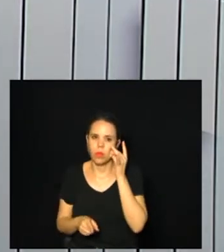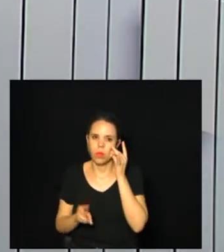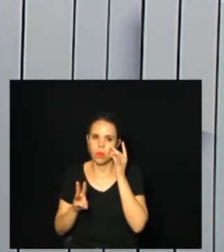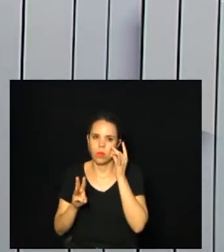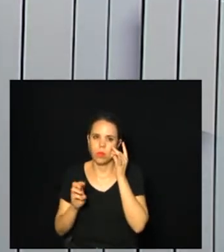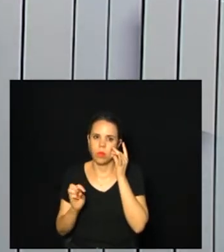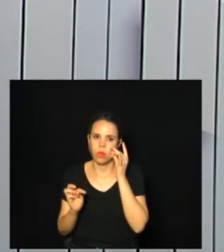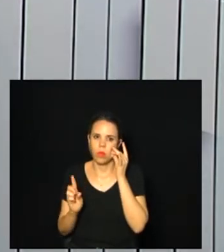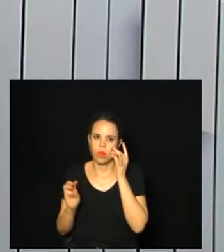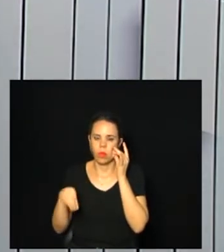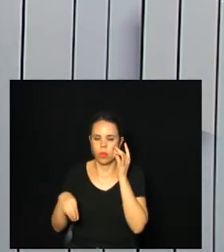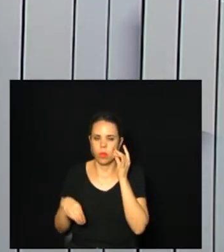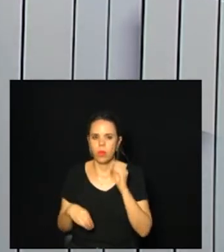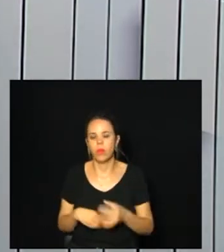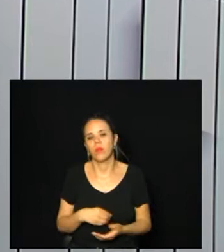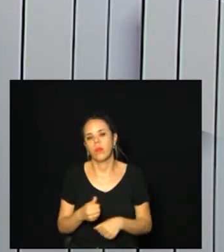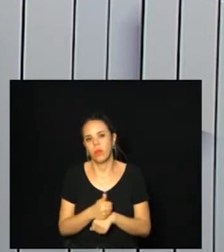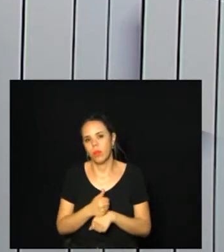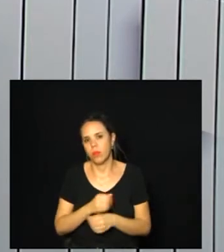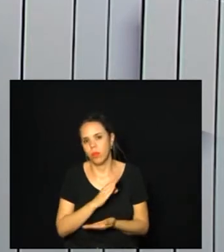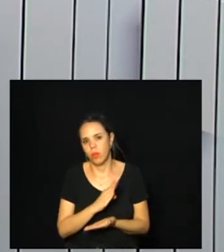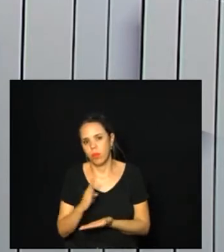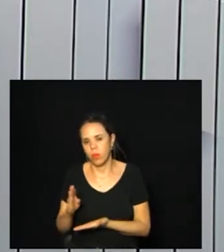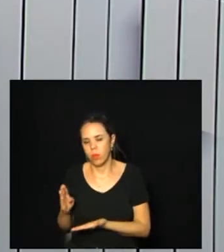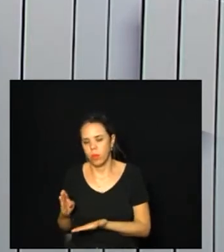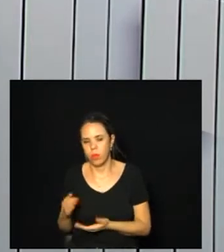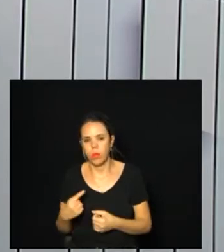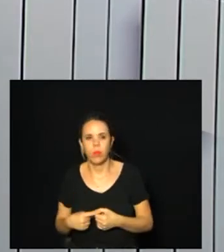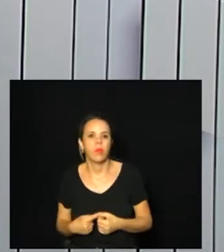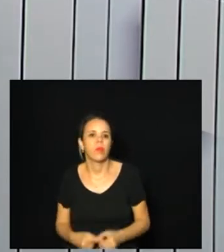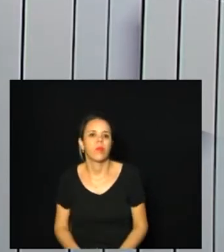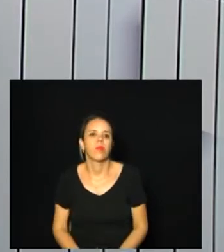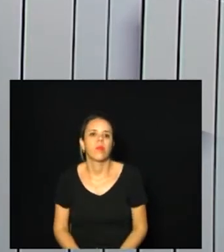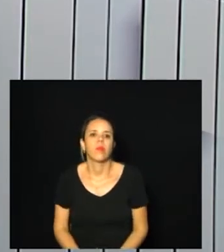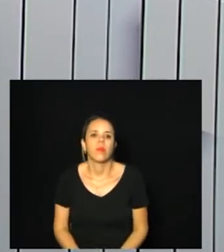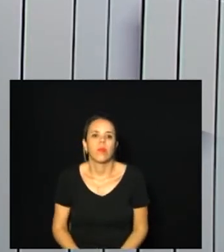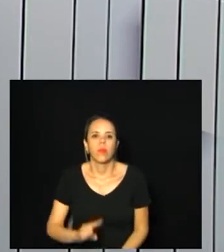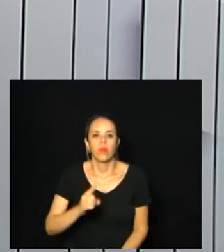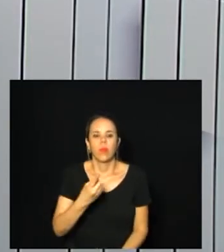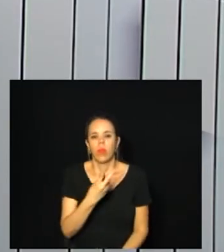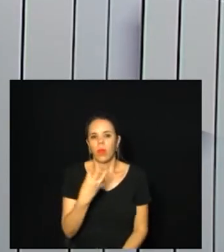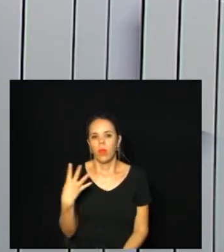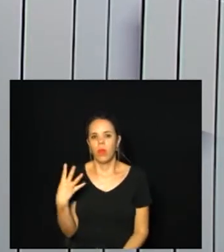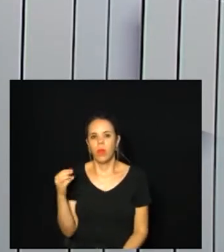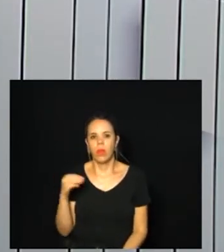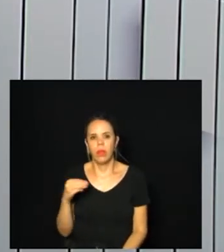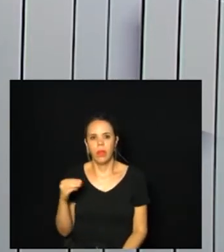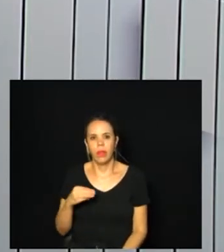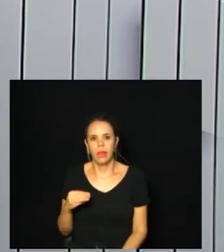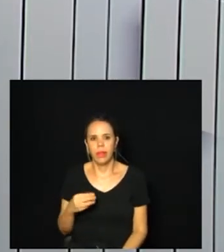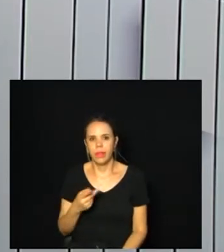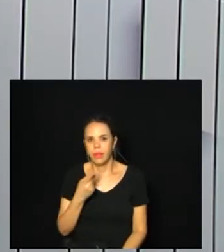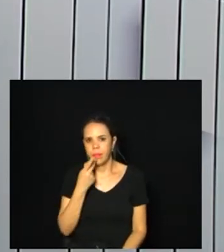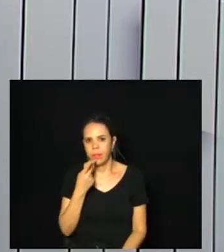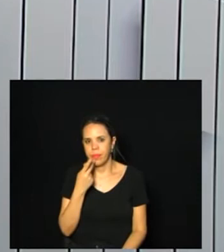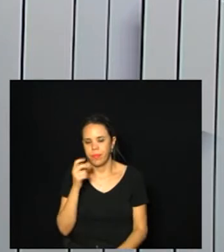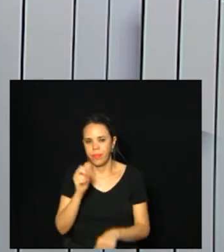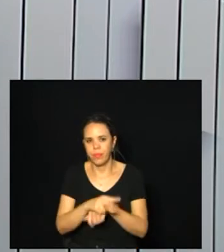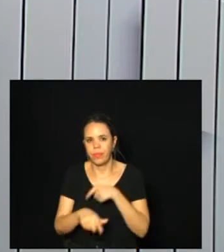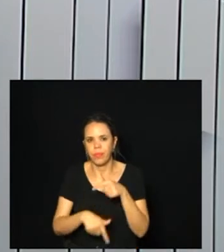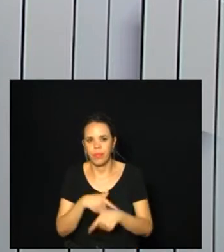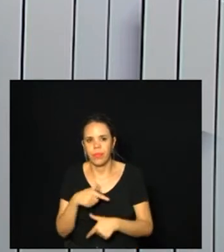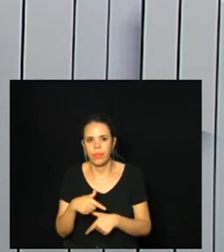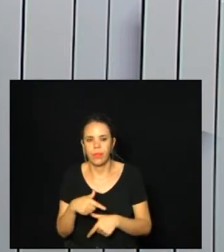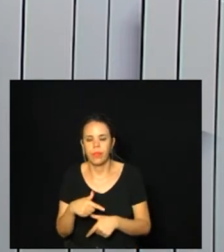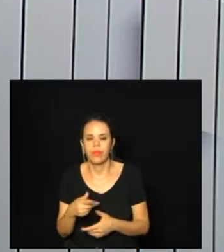Wellington Oliveira, ele que é bibliotecário municipal. Bom, 1h24, hora de falar sobre emprego, hein? Você que